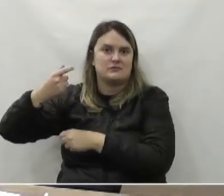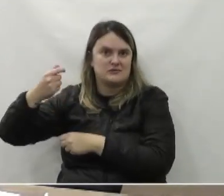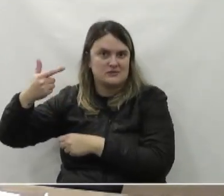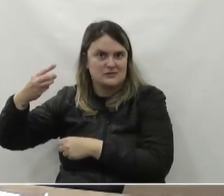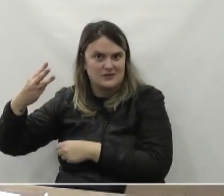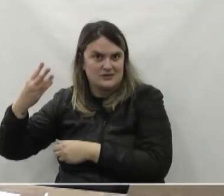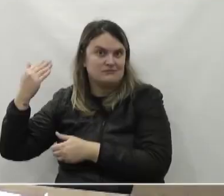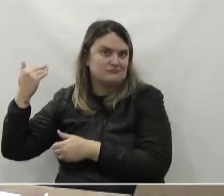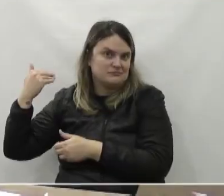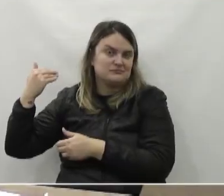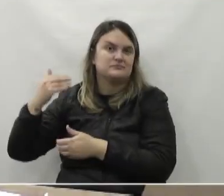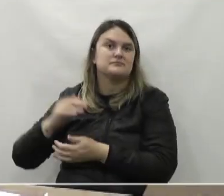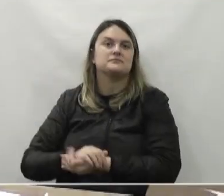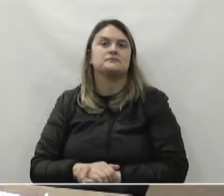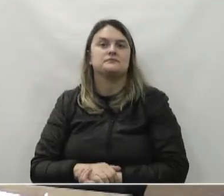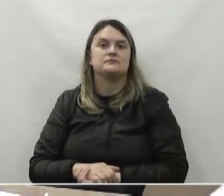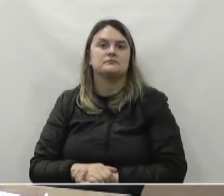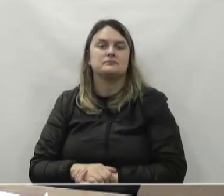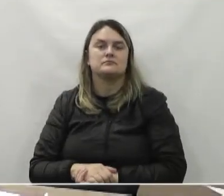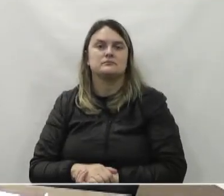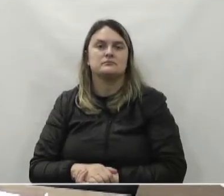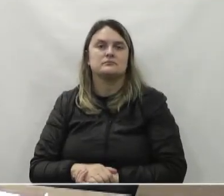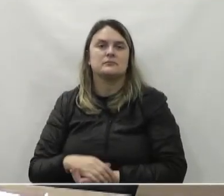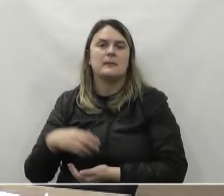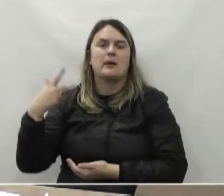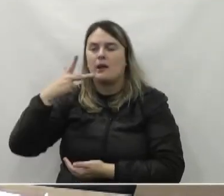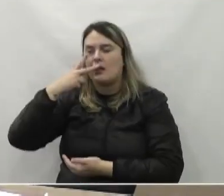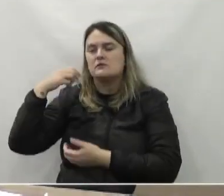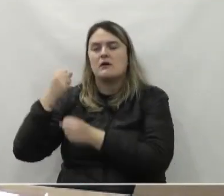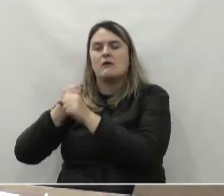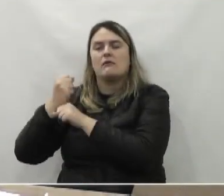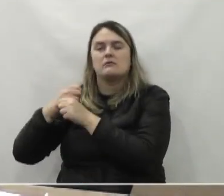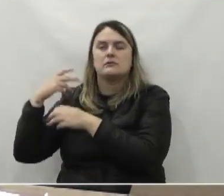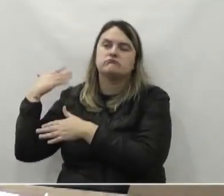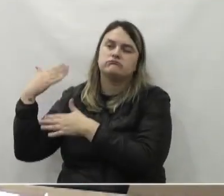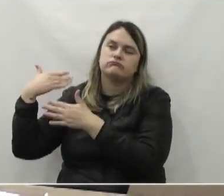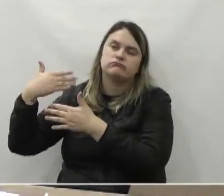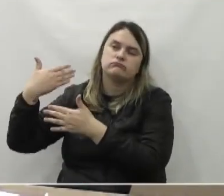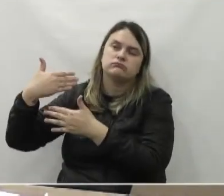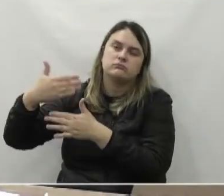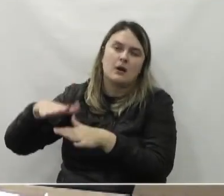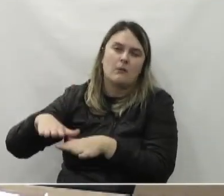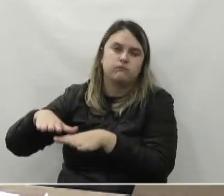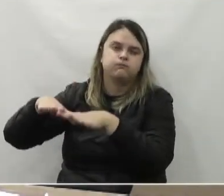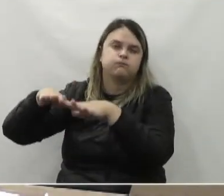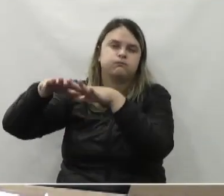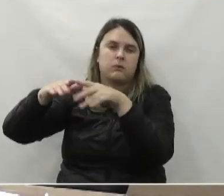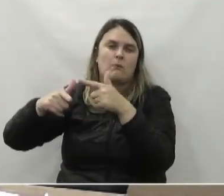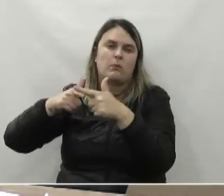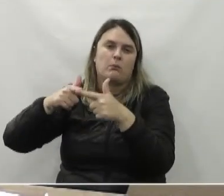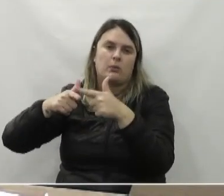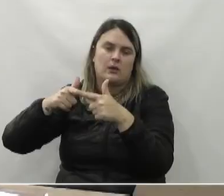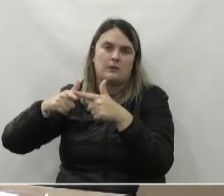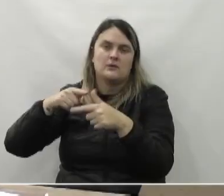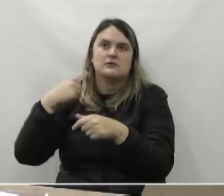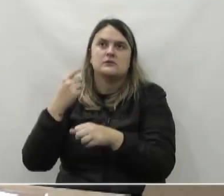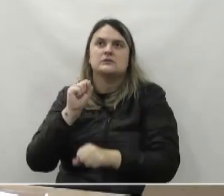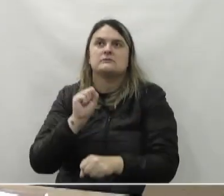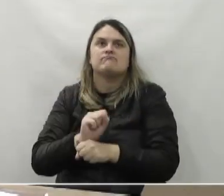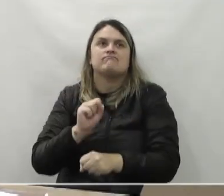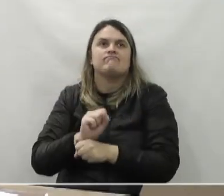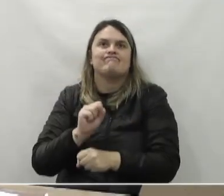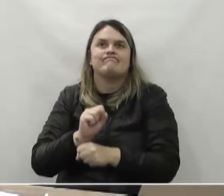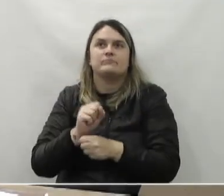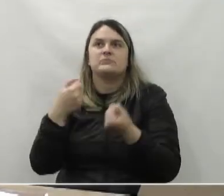2023, né? E ao longo de todos esses anos, nós só ficamos à espera